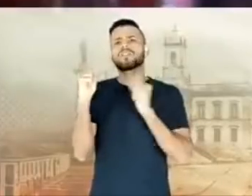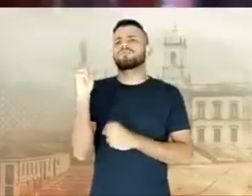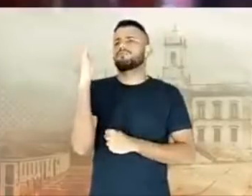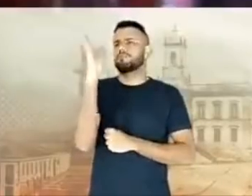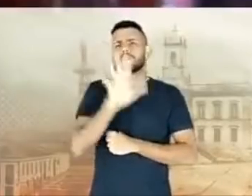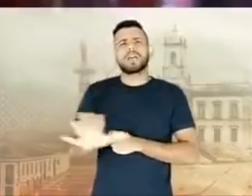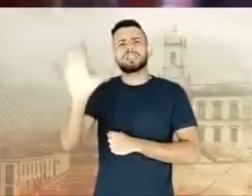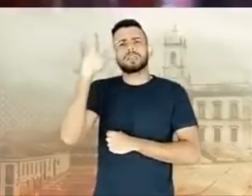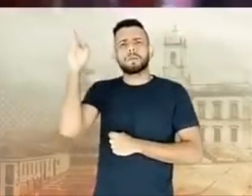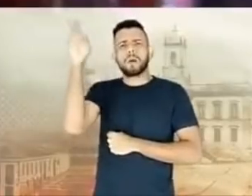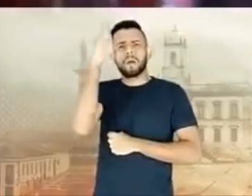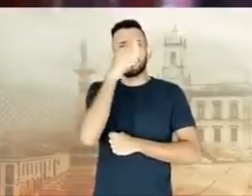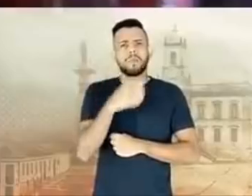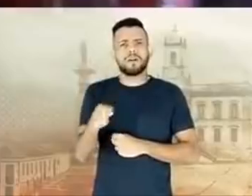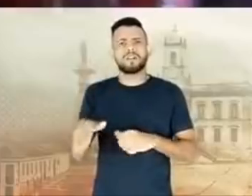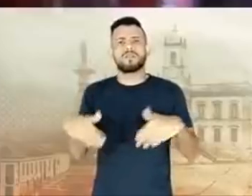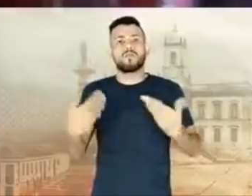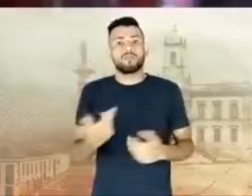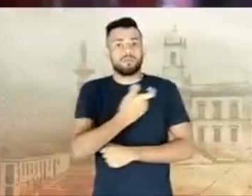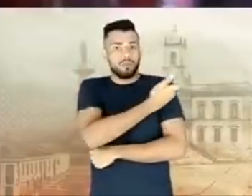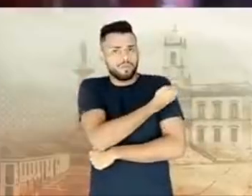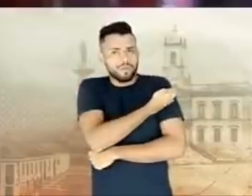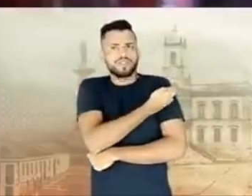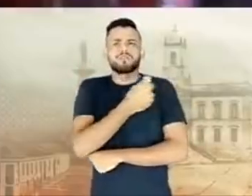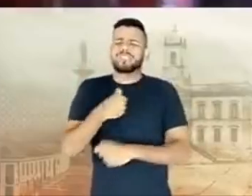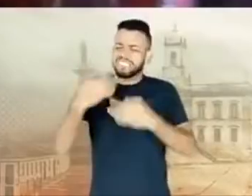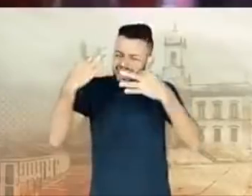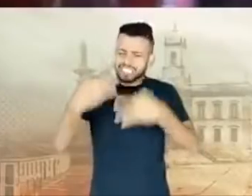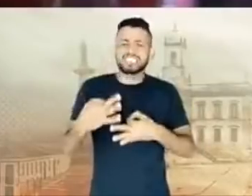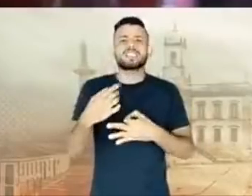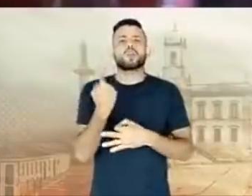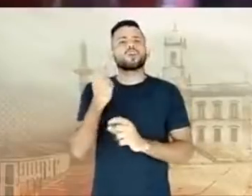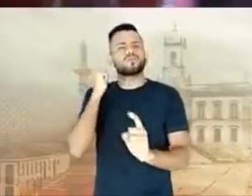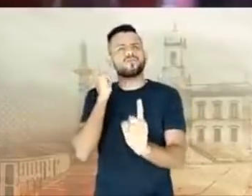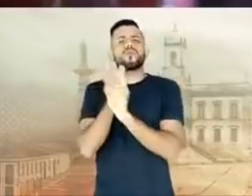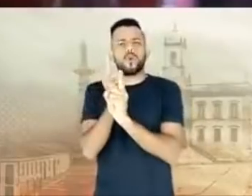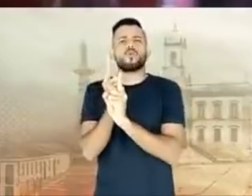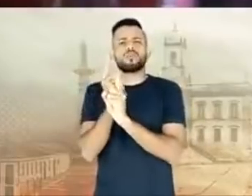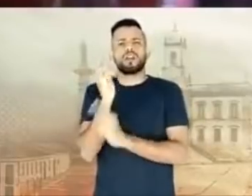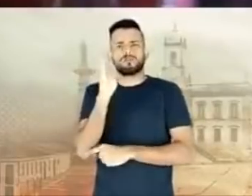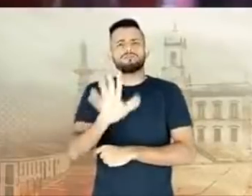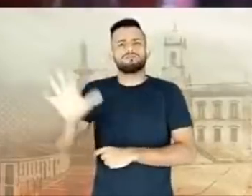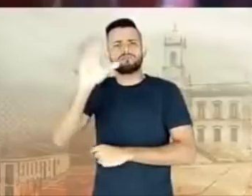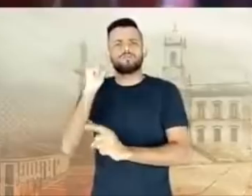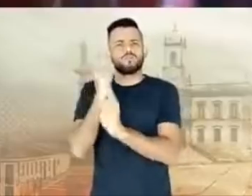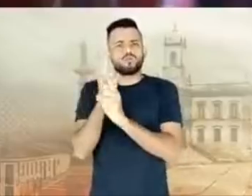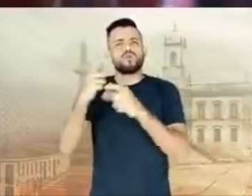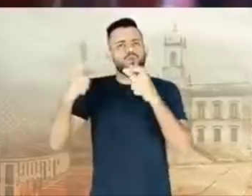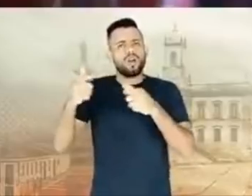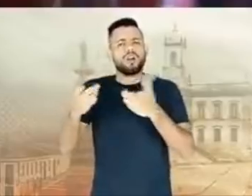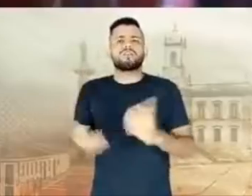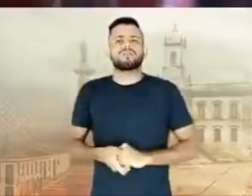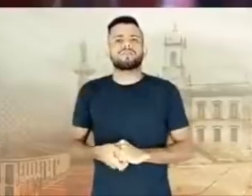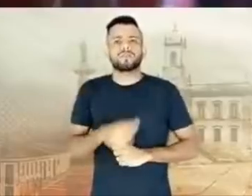vacina, você pode ter certeza que nós vamos nos encontrar em algum lugar desse país, sabe? É que nós temos um programa para o